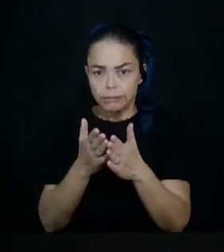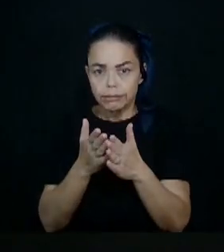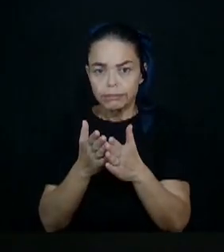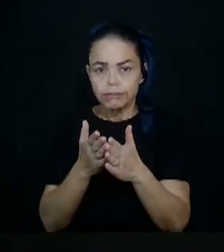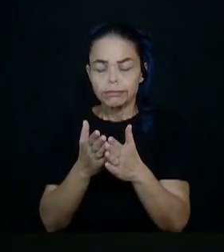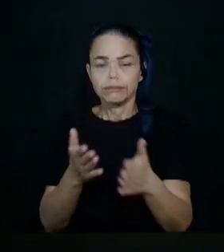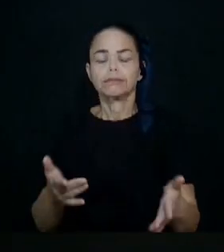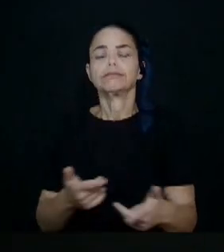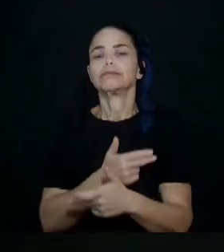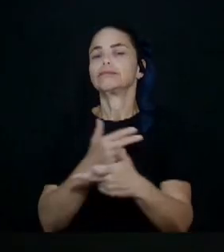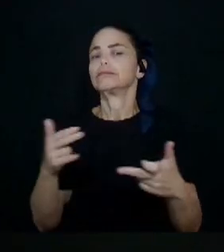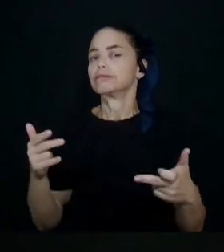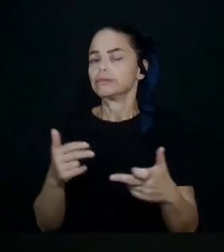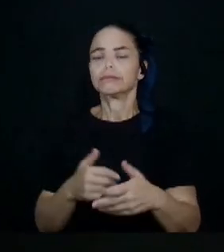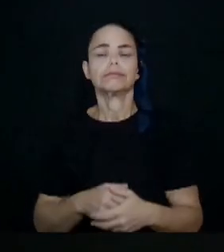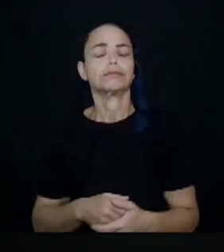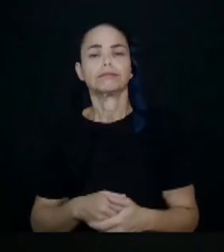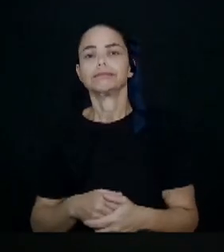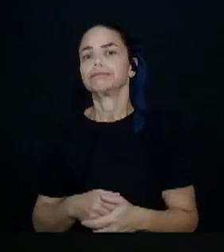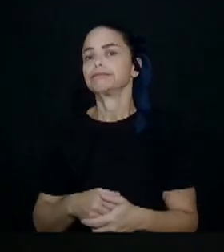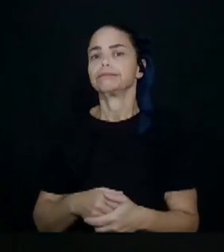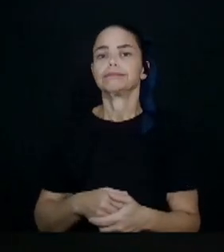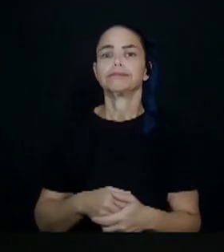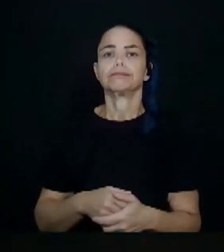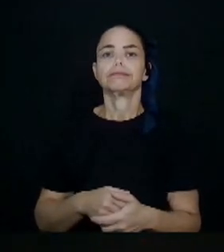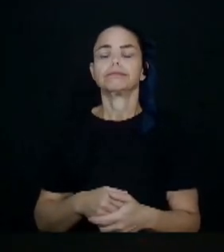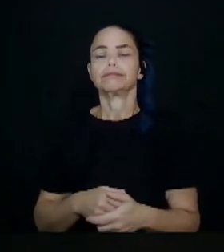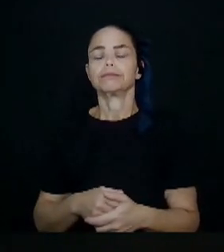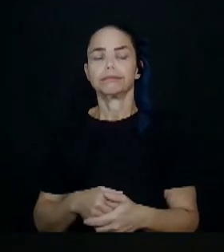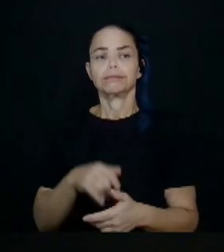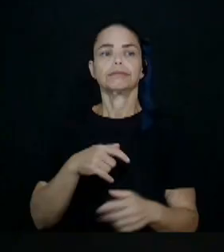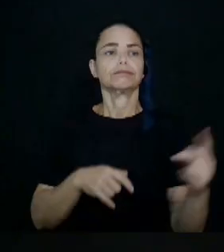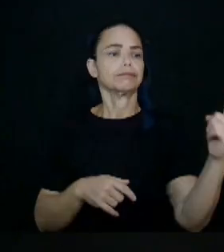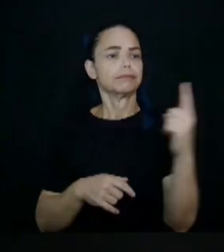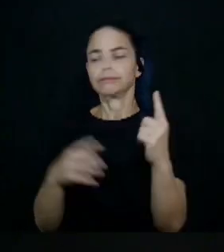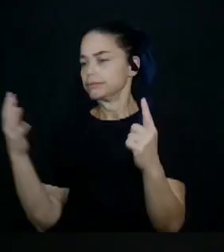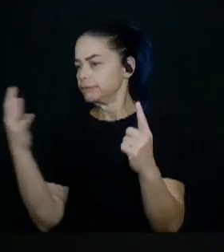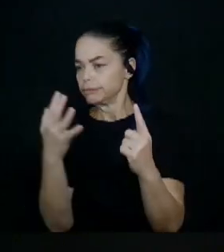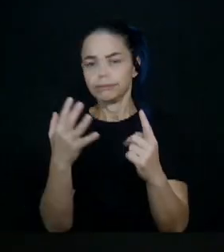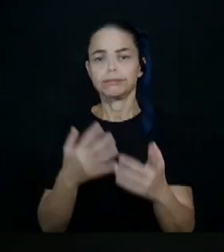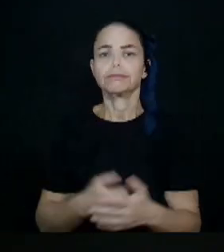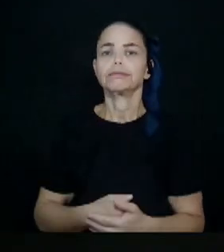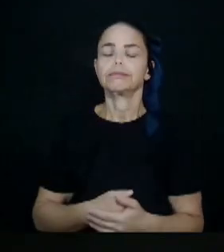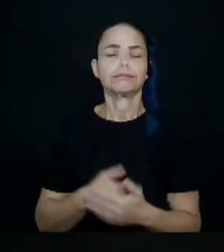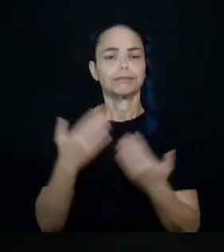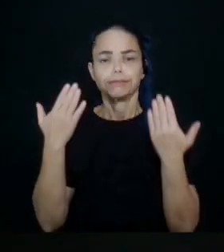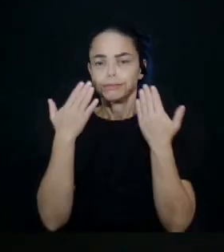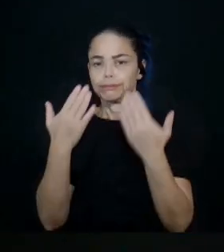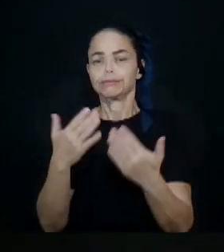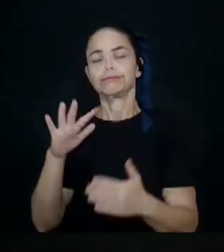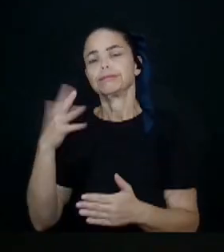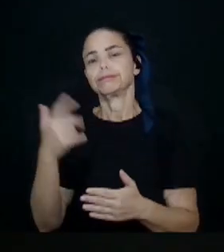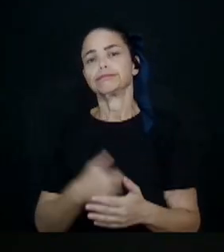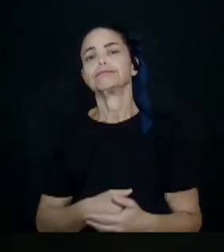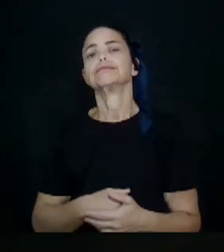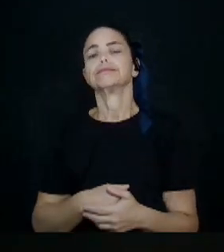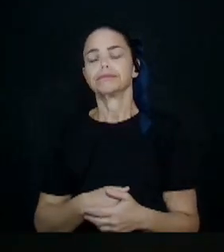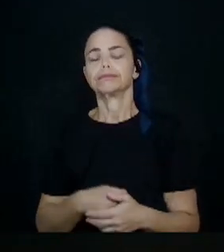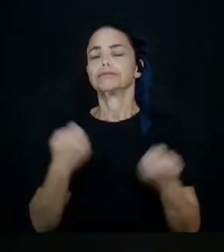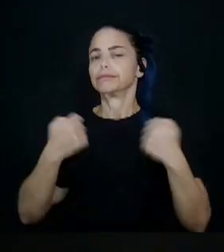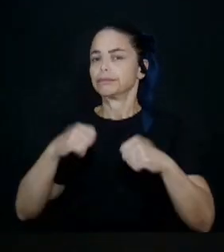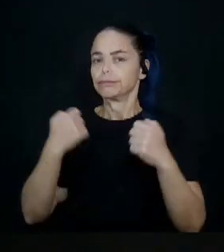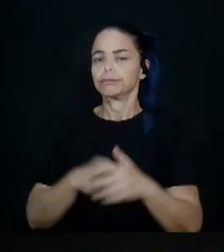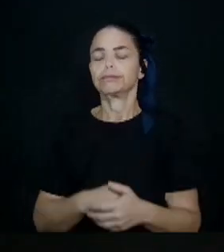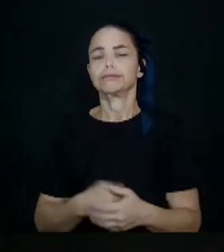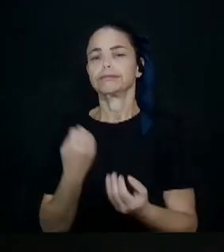outras coisas e, de repente, pode vir alguém daqui, alguém dali, e você nem viu o que aconteceu. Né? Então, a gente precisa... E como é que a gente